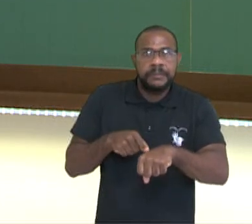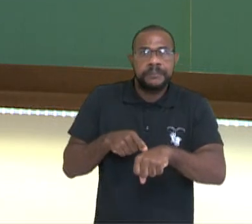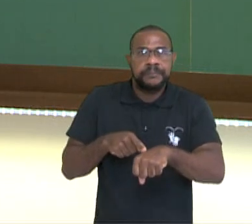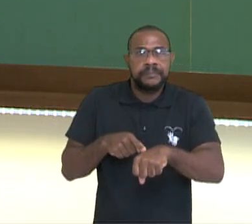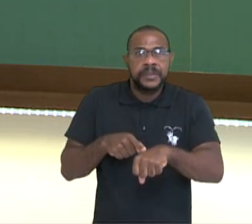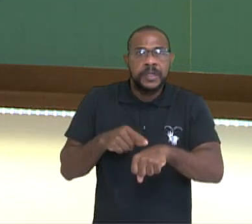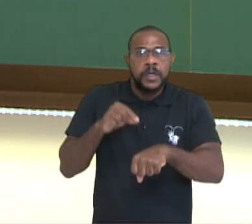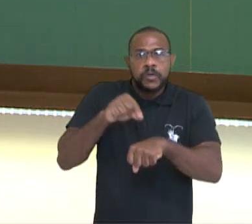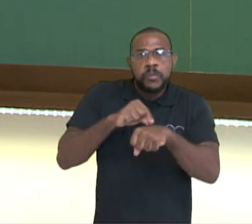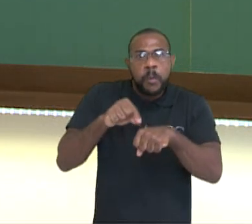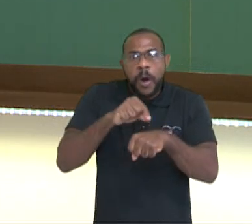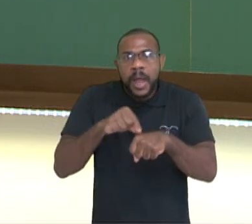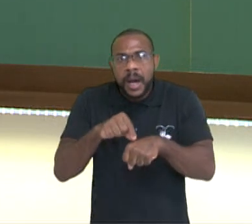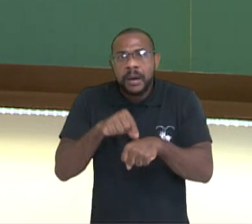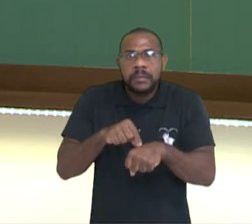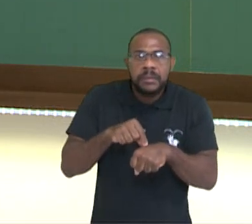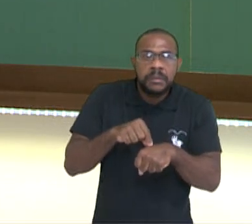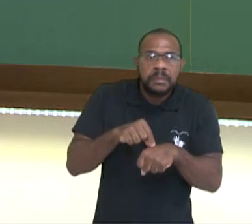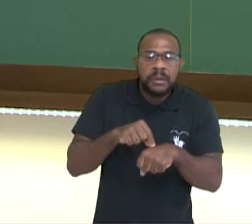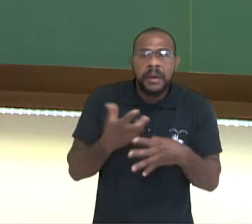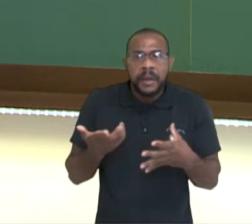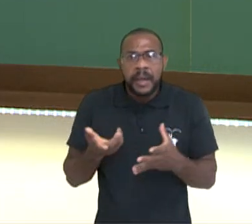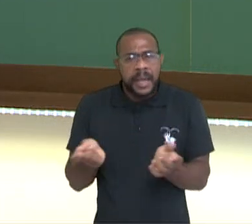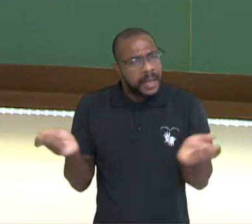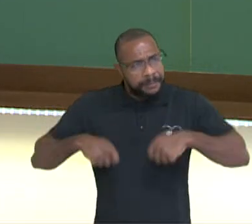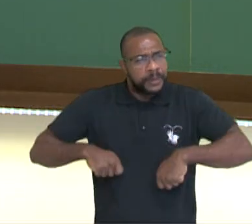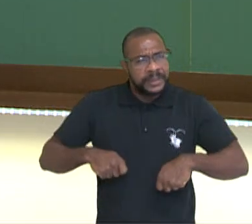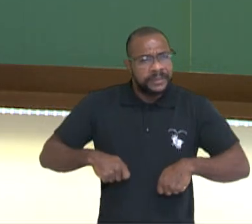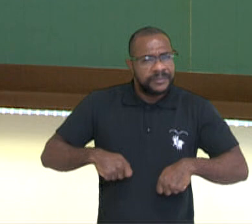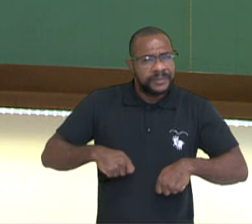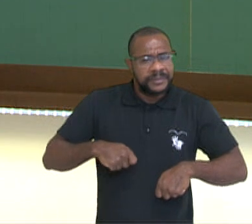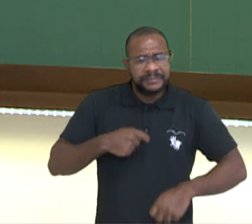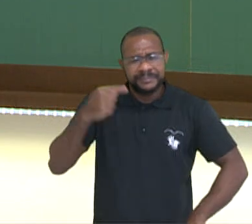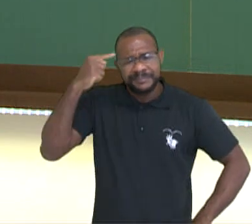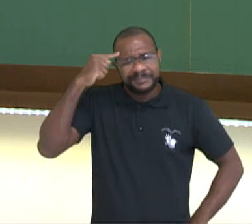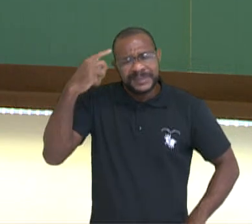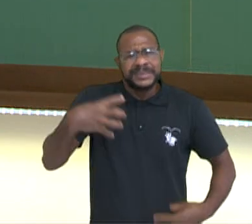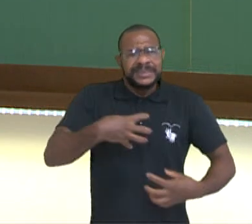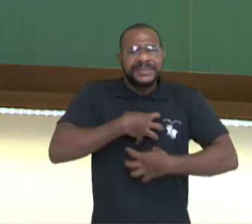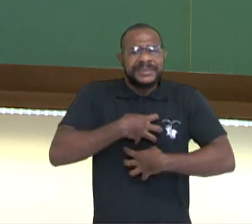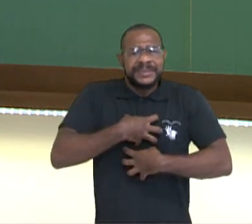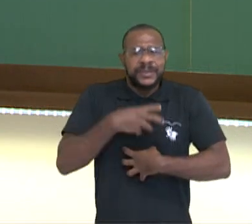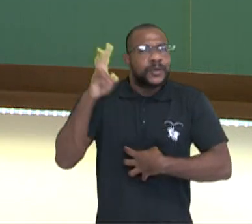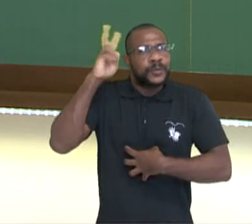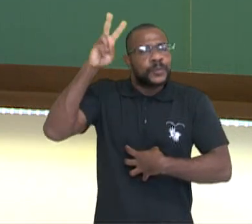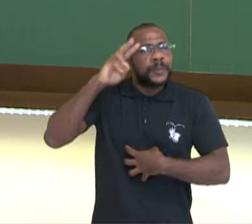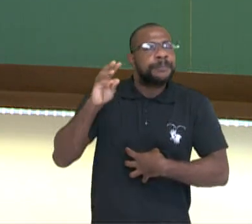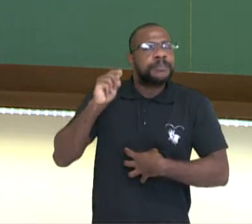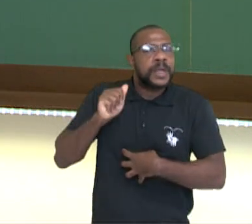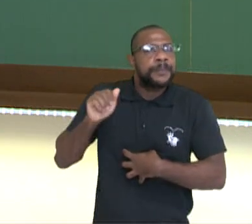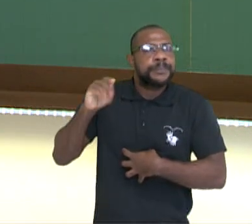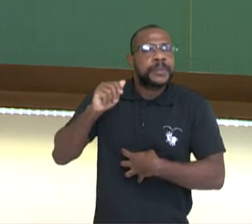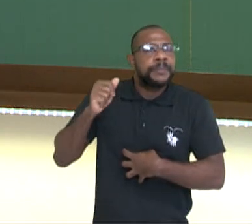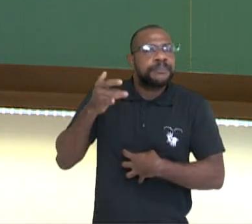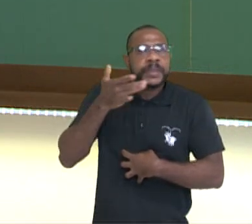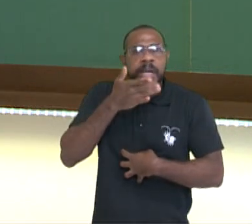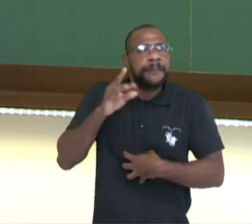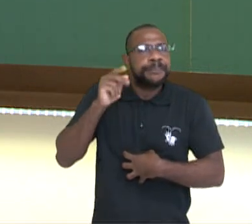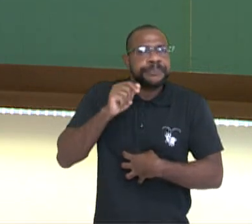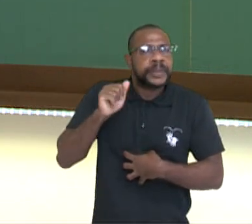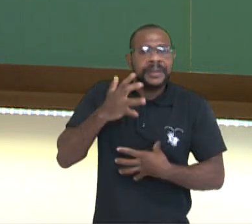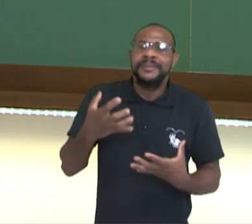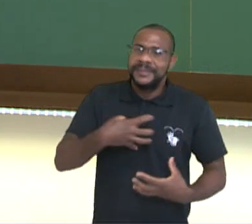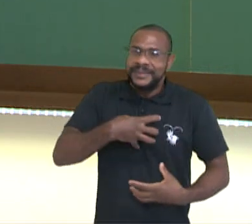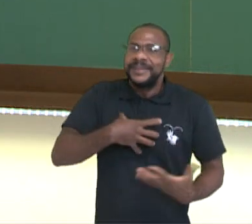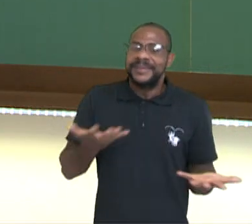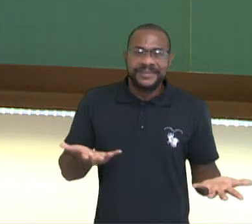de morango, é possível que nesse momento você até mesmo sinta o sabor ou lembre do sabor desses sorvetes, porque em algum momento